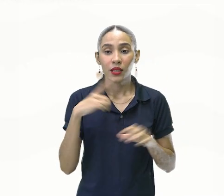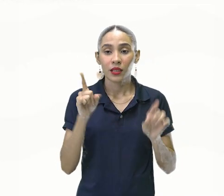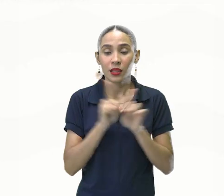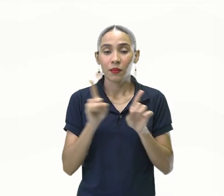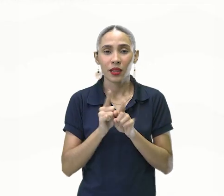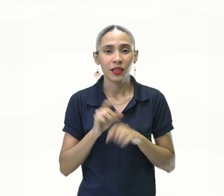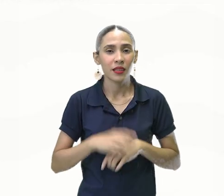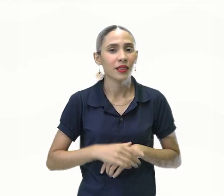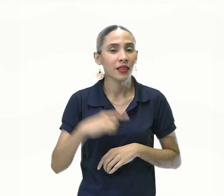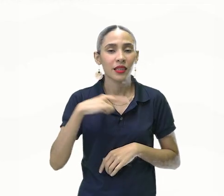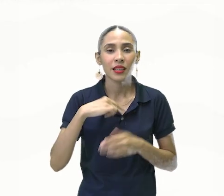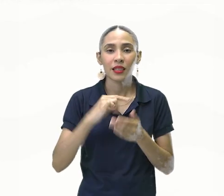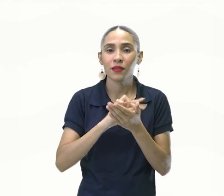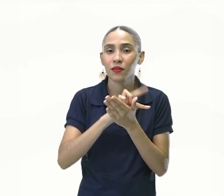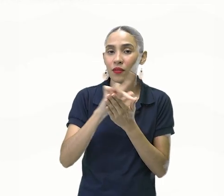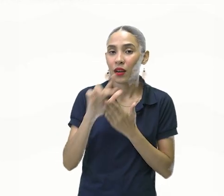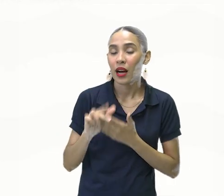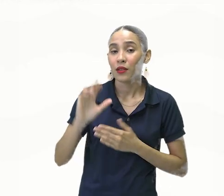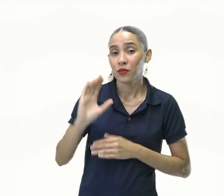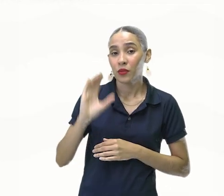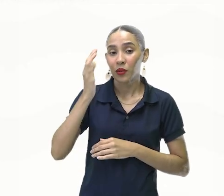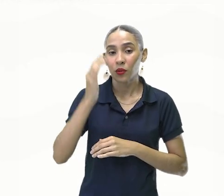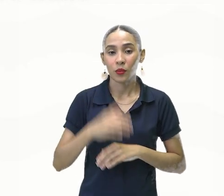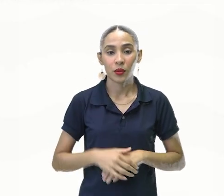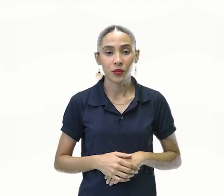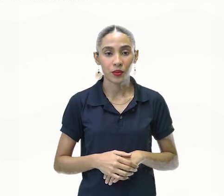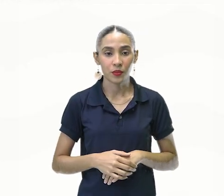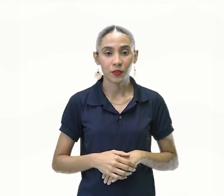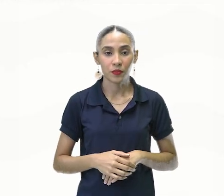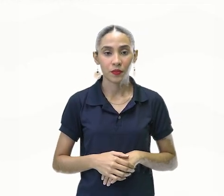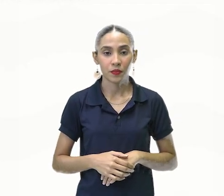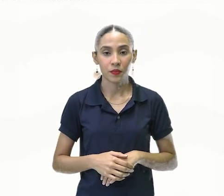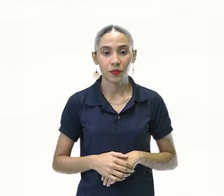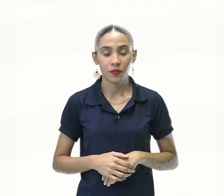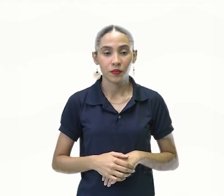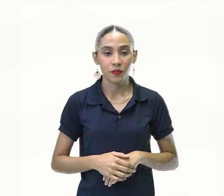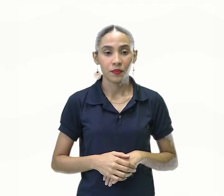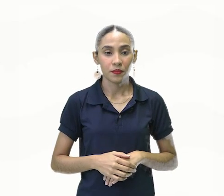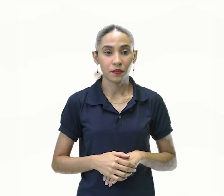Aí você tem, ó, existem vários fenômenos, vejam aí.